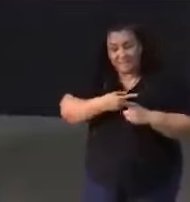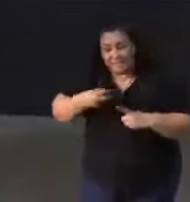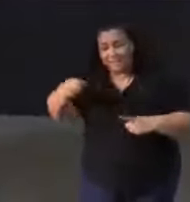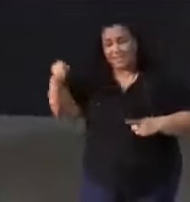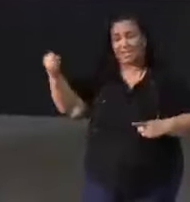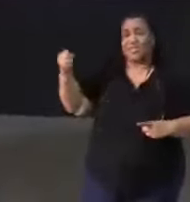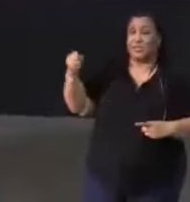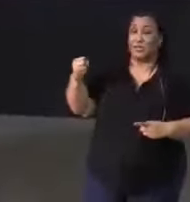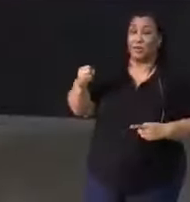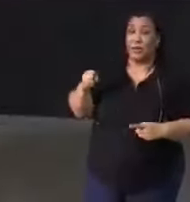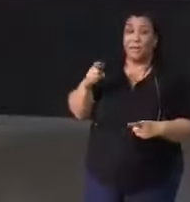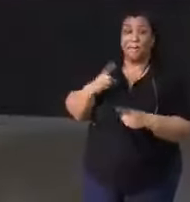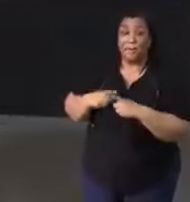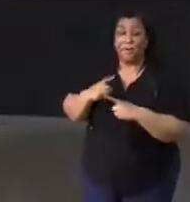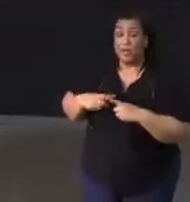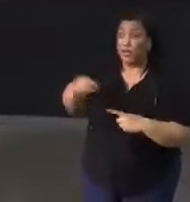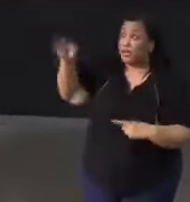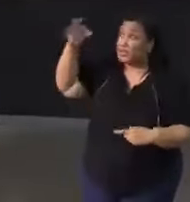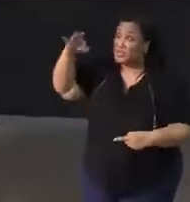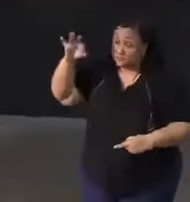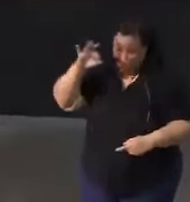que venceu a morte e a cruz.